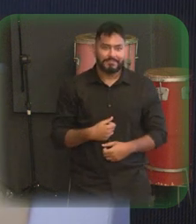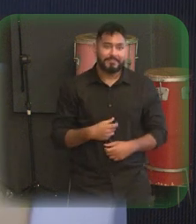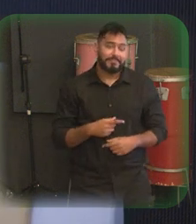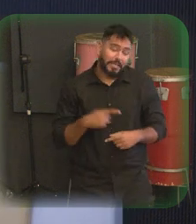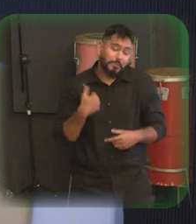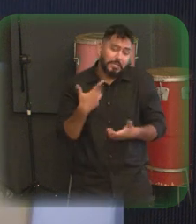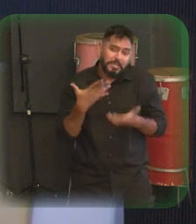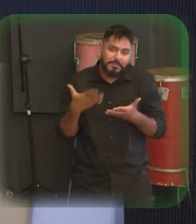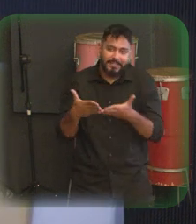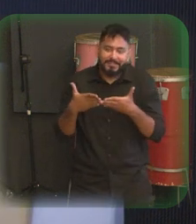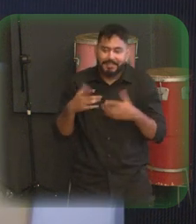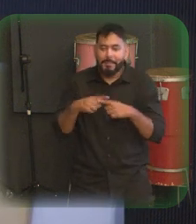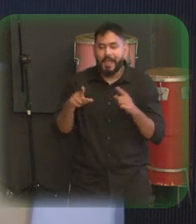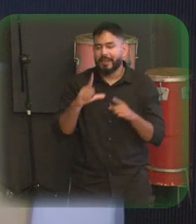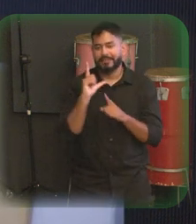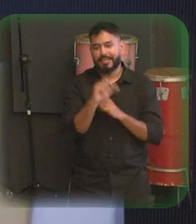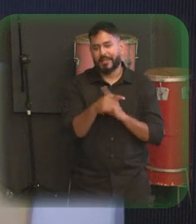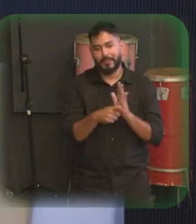ela foi embora antes.